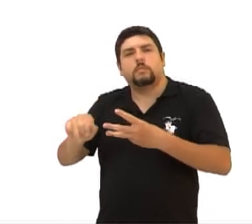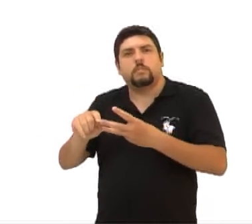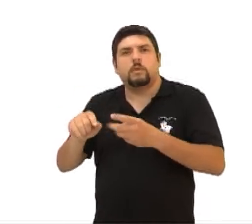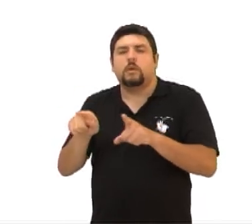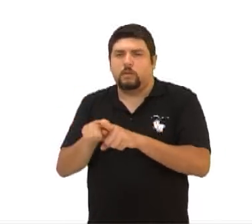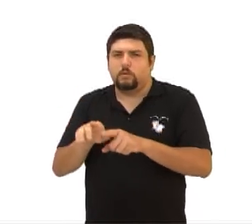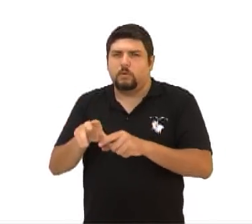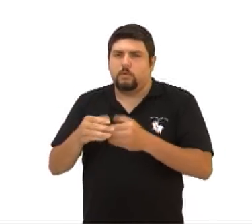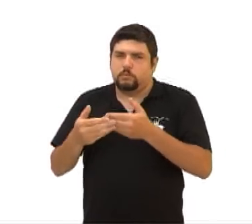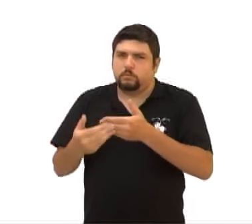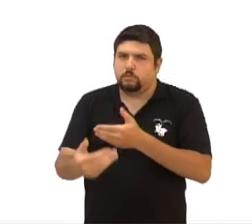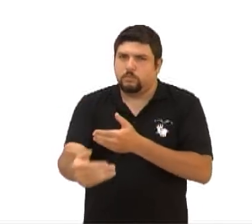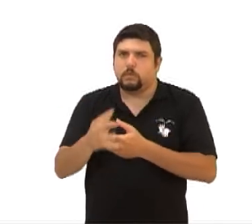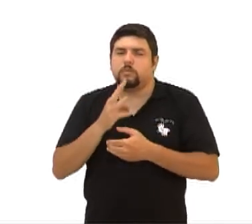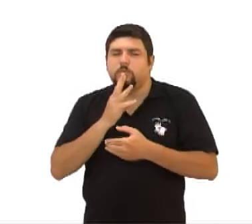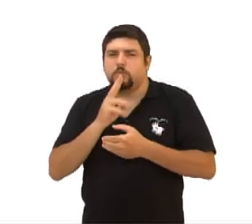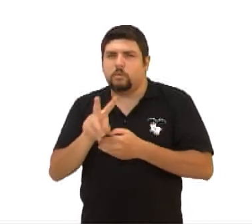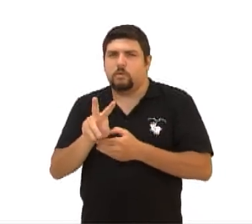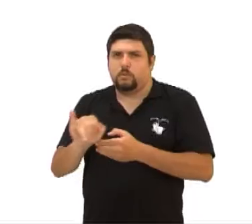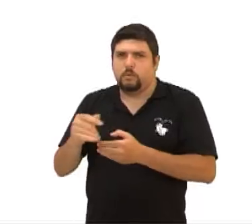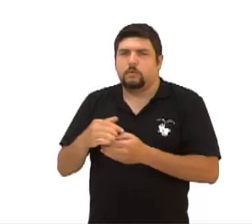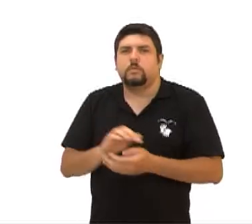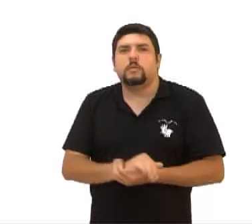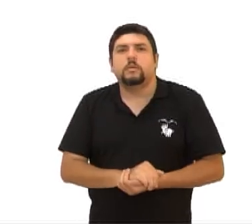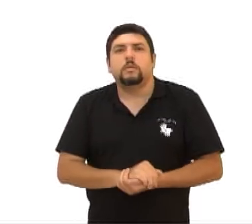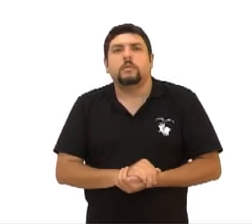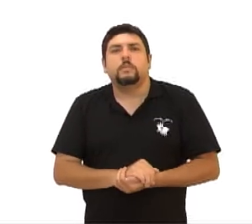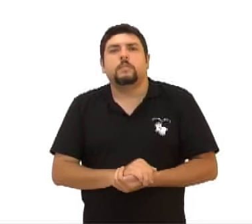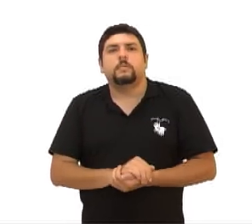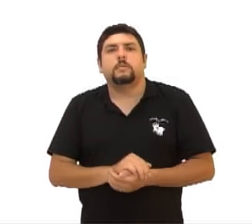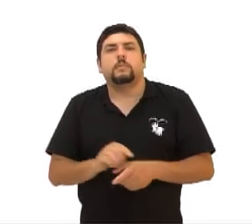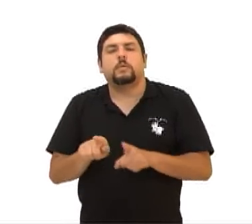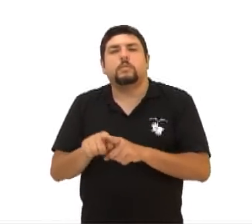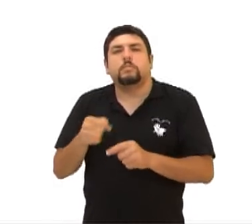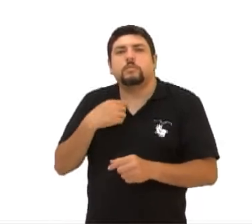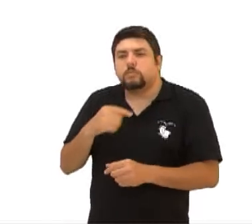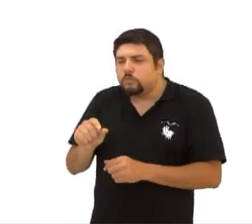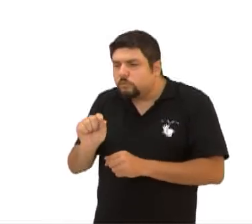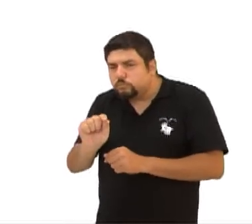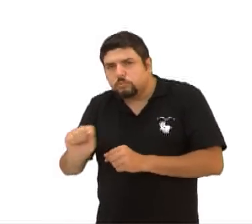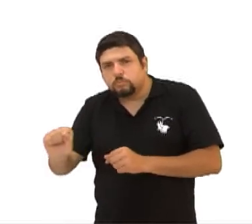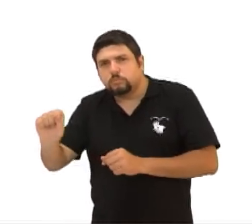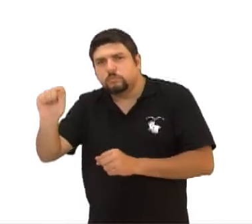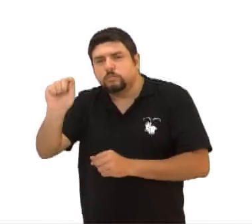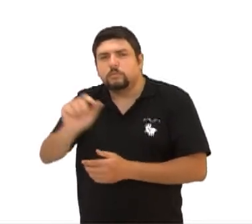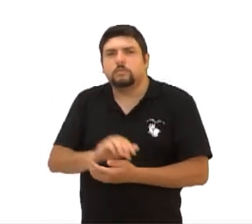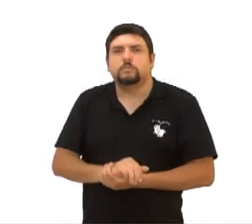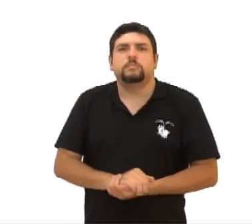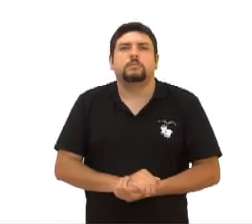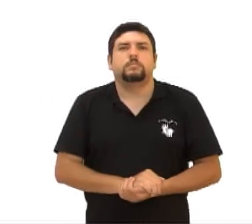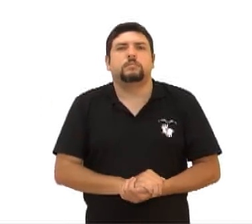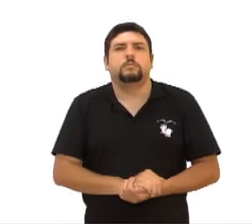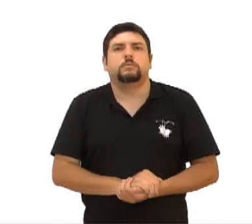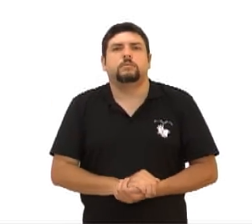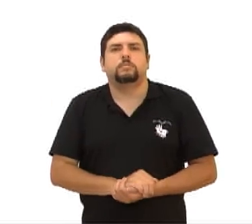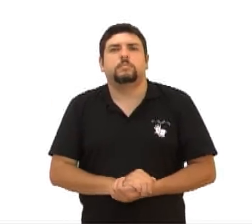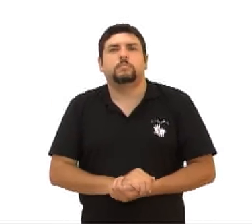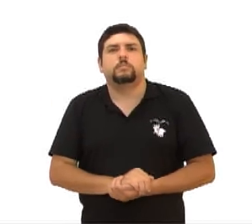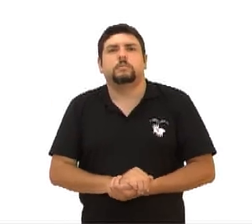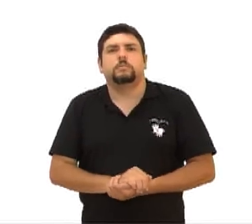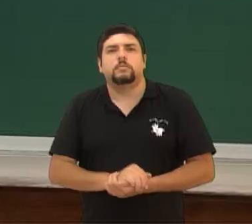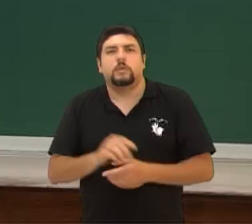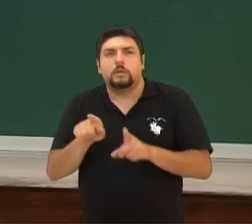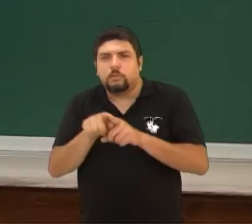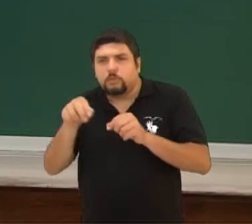importante cidade, capital do Quênia, Khartoum, lá no Sudão, lá na África do Norte nós temos o Cairo, Alexandria, né, que